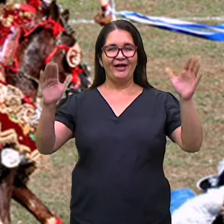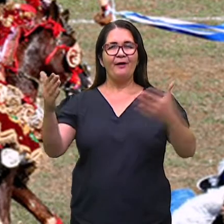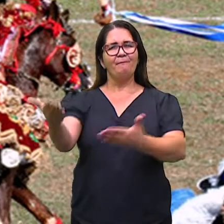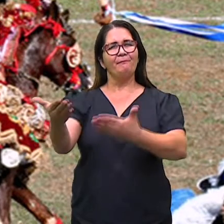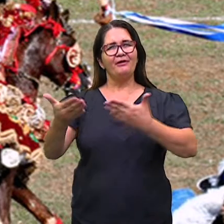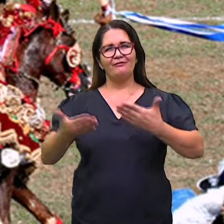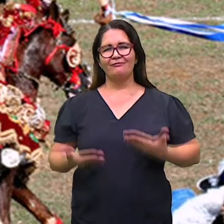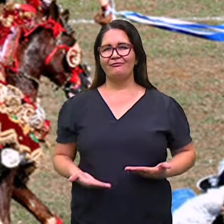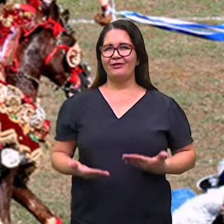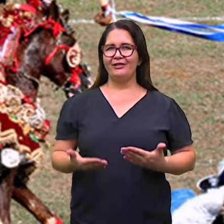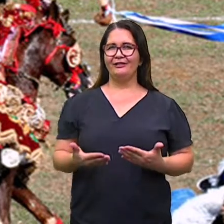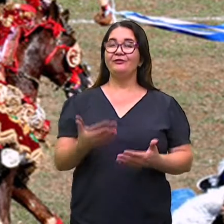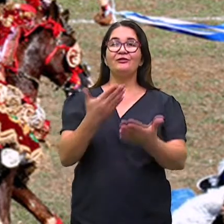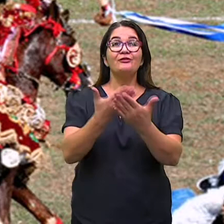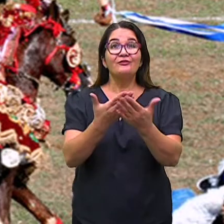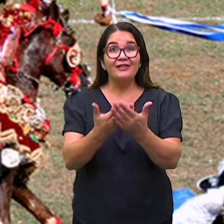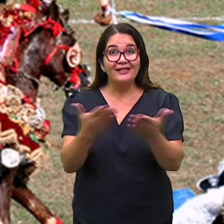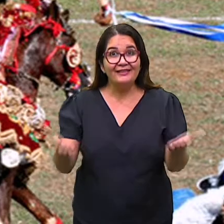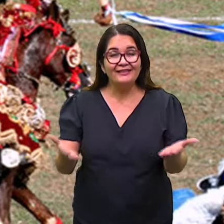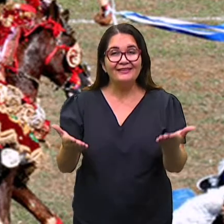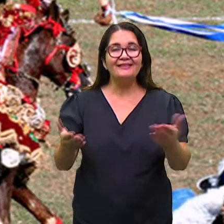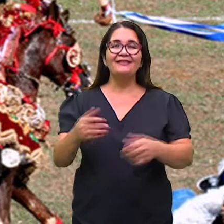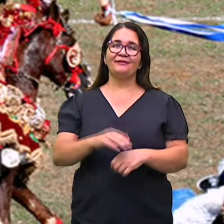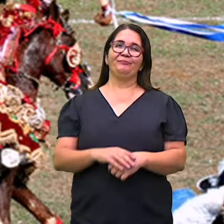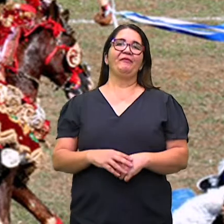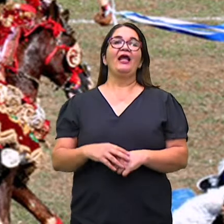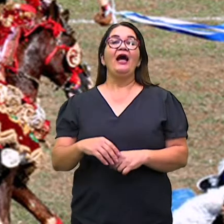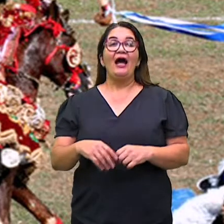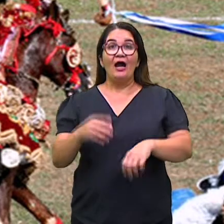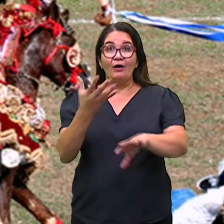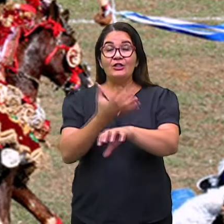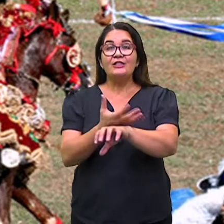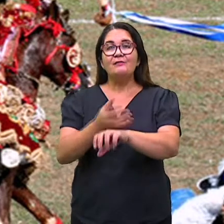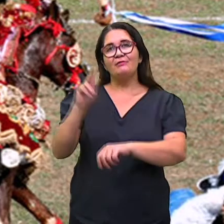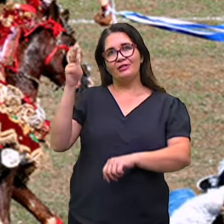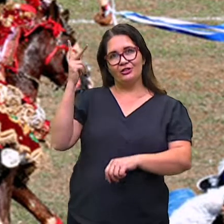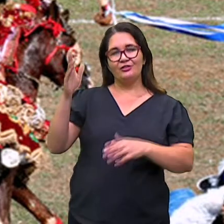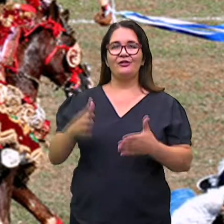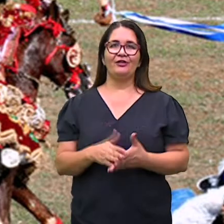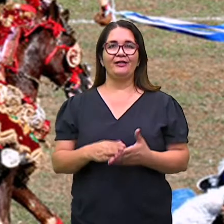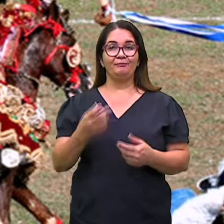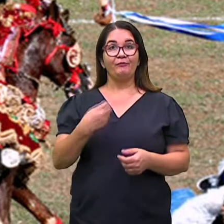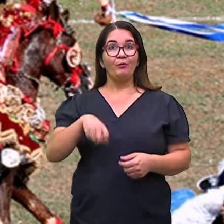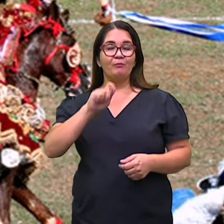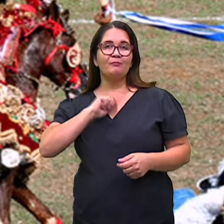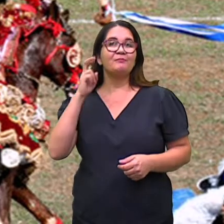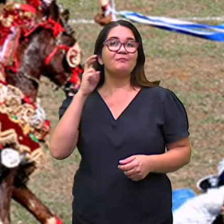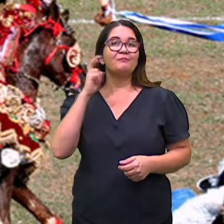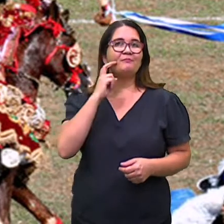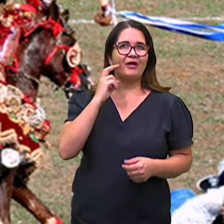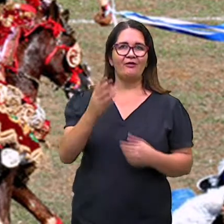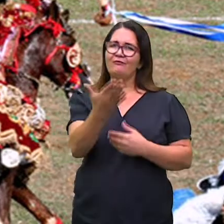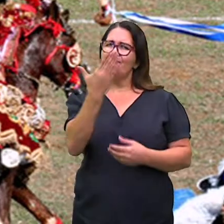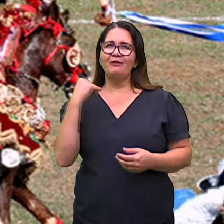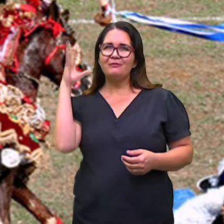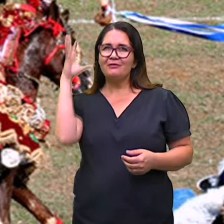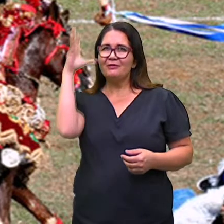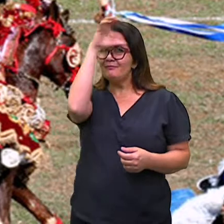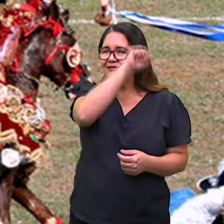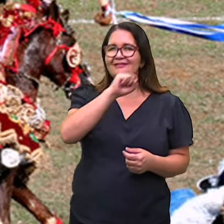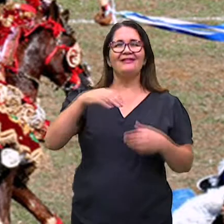Bem-vindos a mais uma aula de História. Eu sou Jorge Joelito, seu professor. Convido vocês a mergulhar,